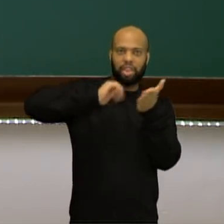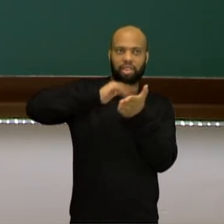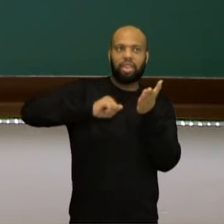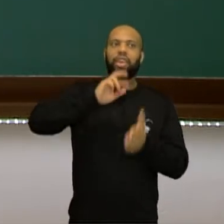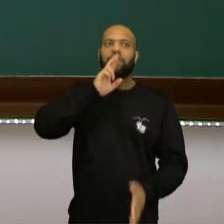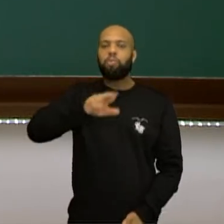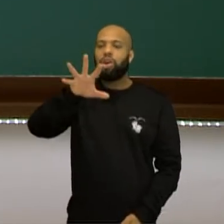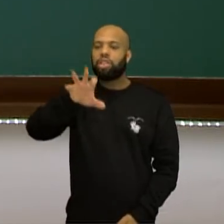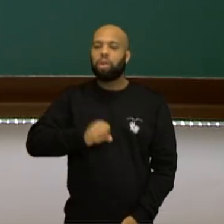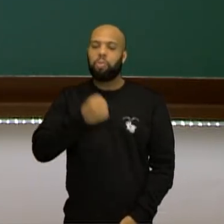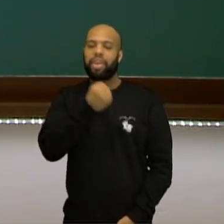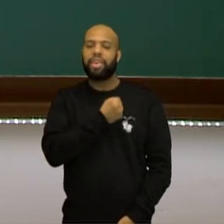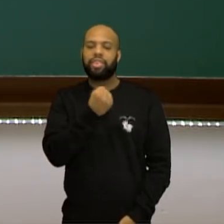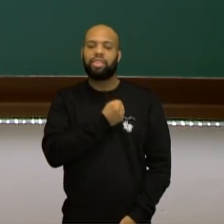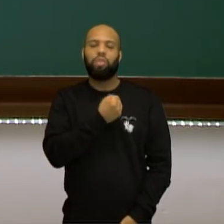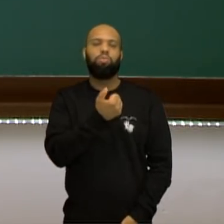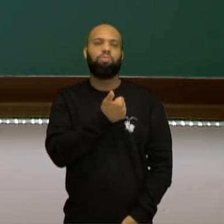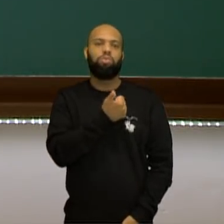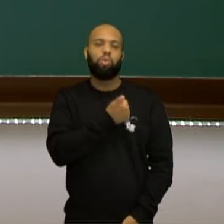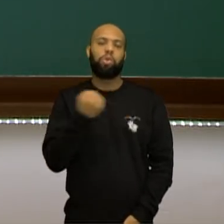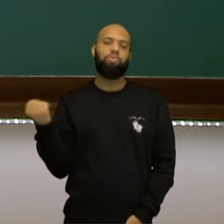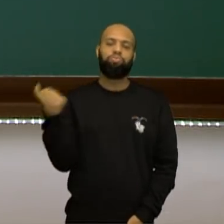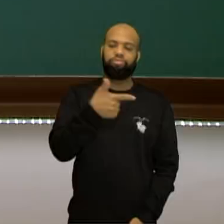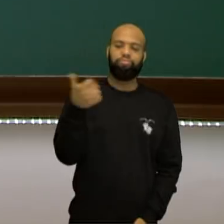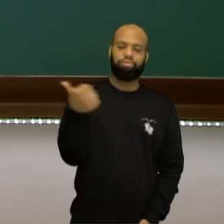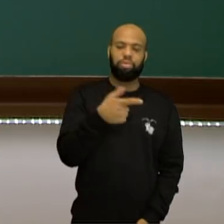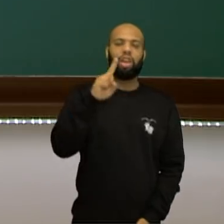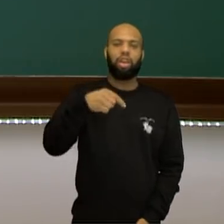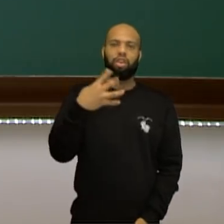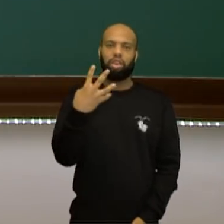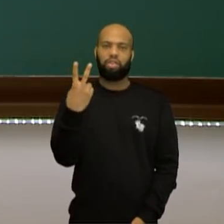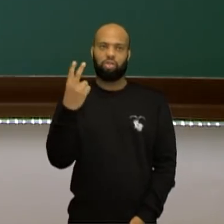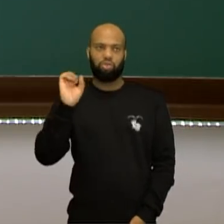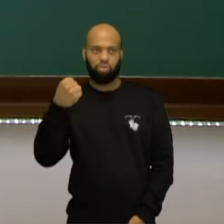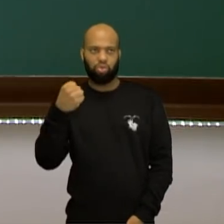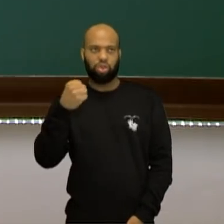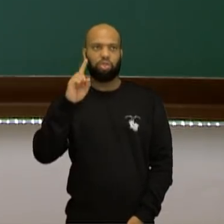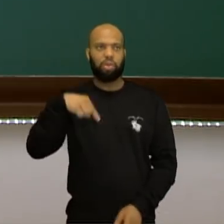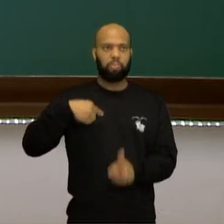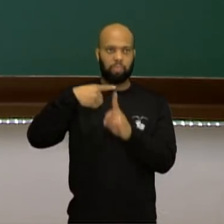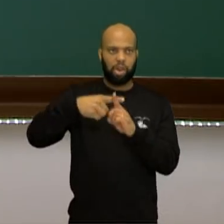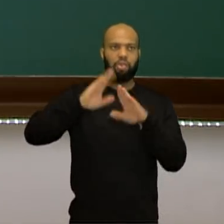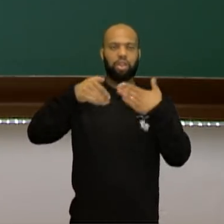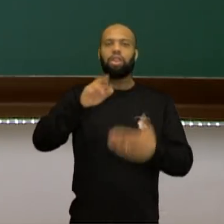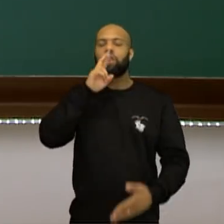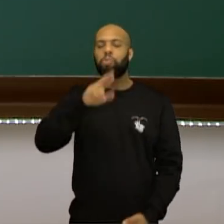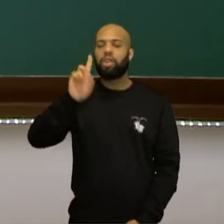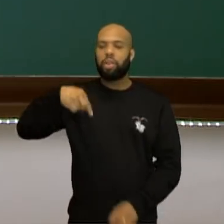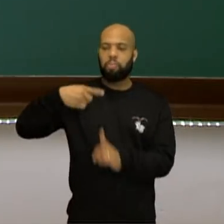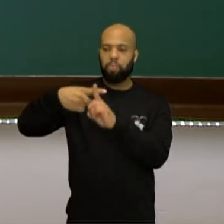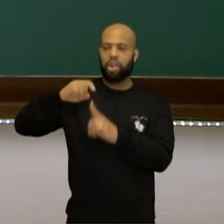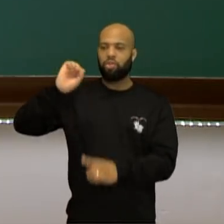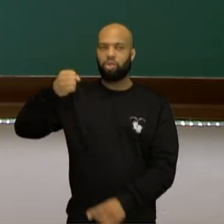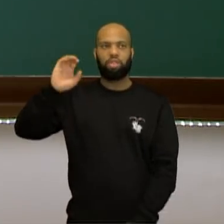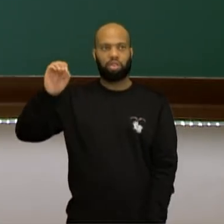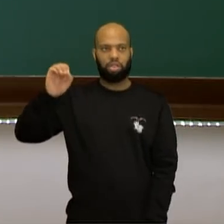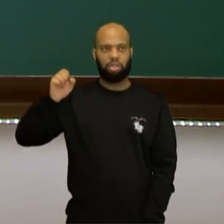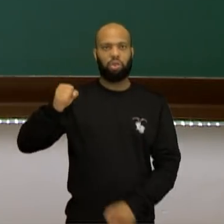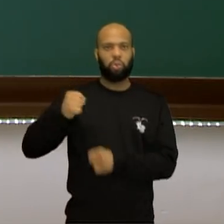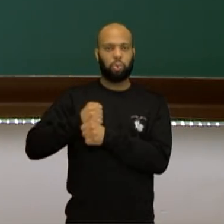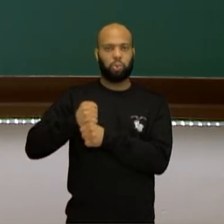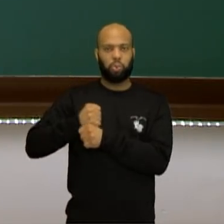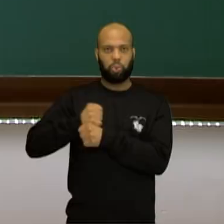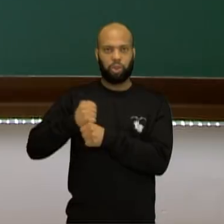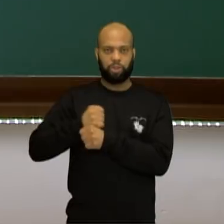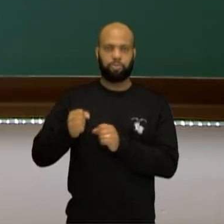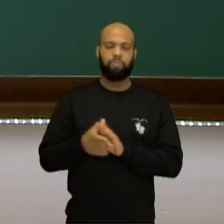vai dar 80, e pega o sinal do número maior. O maior é 428, o sinal dele é mais, vai mais na resposta. Lembra que o sinal de